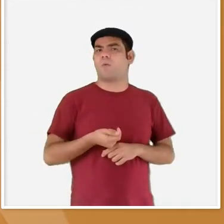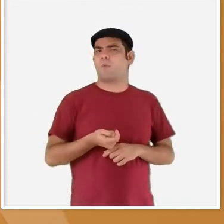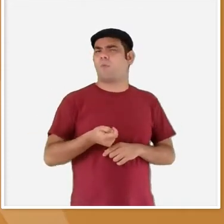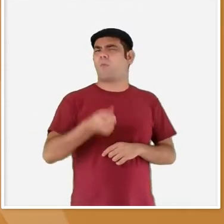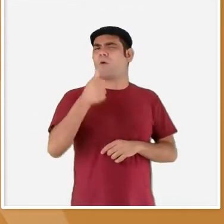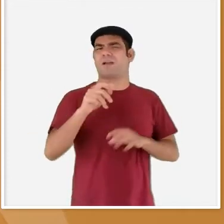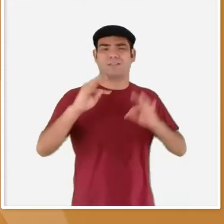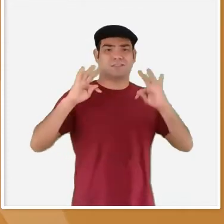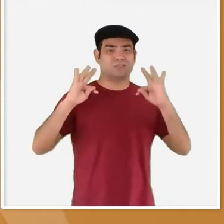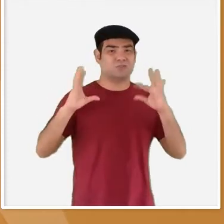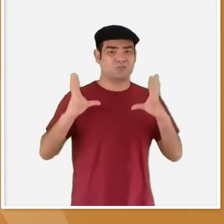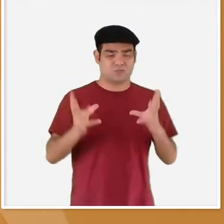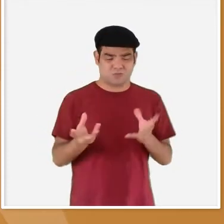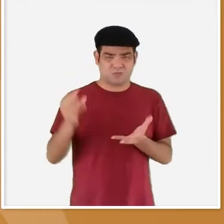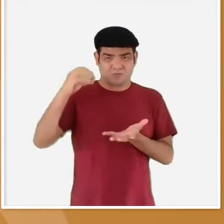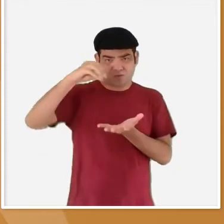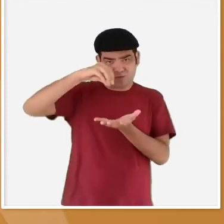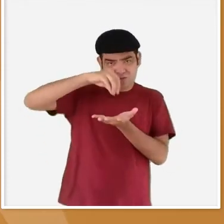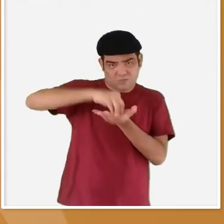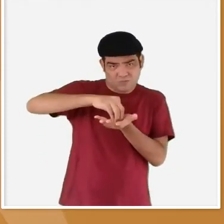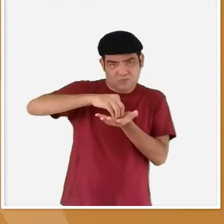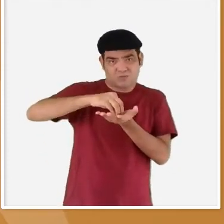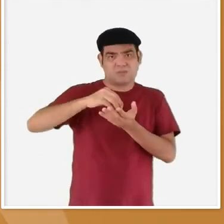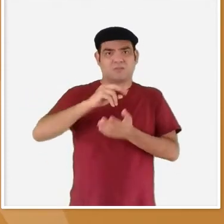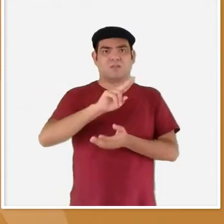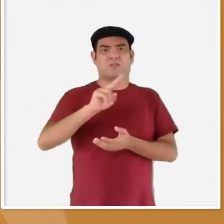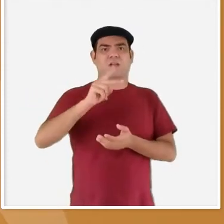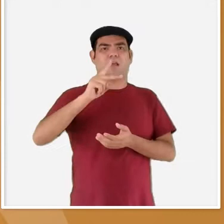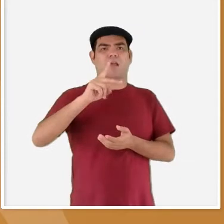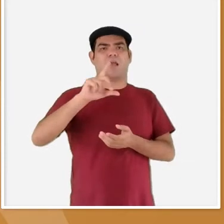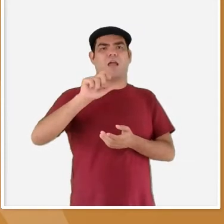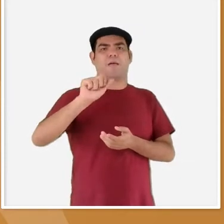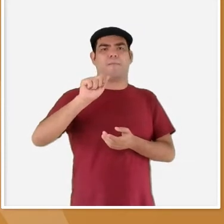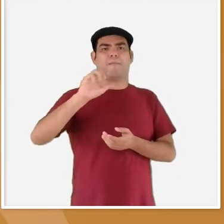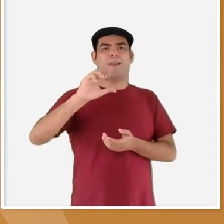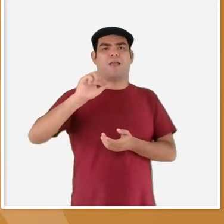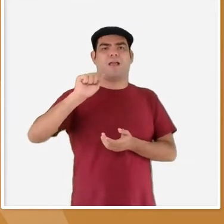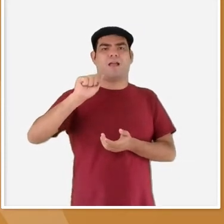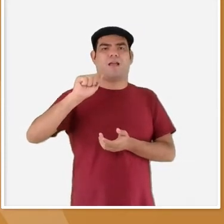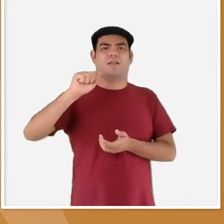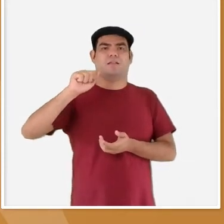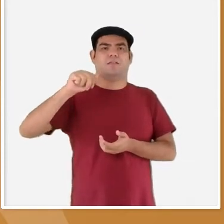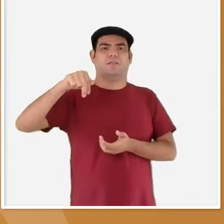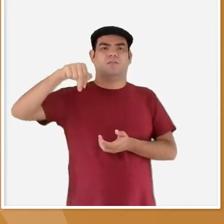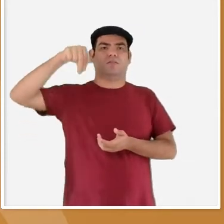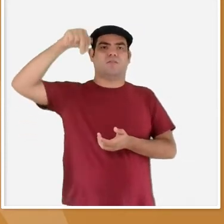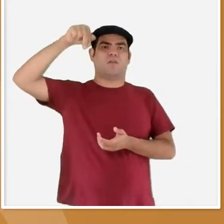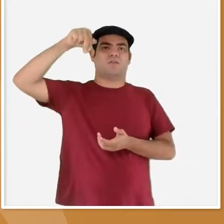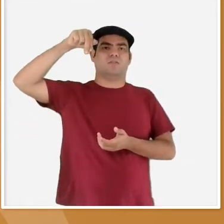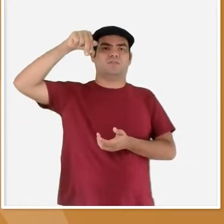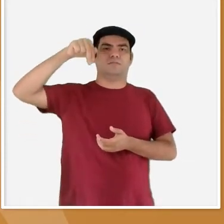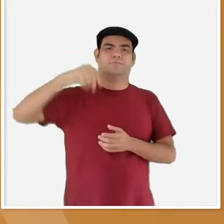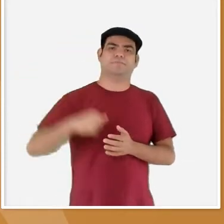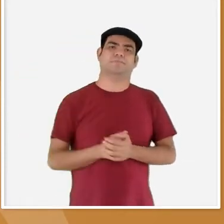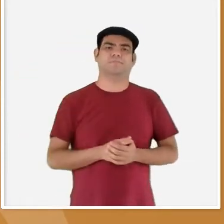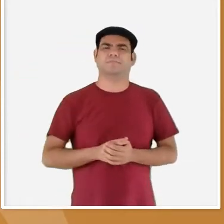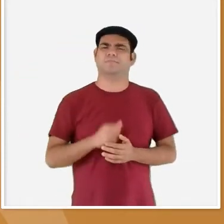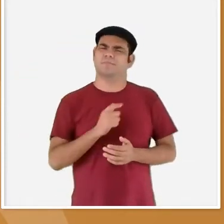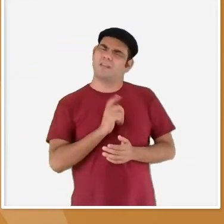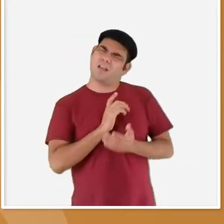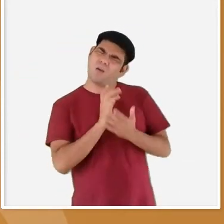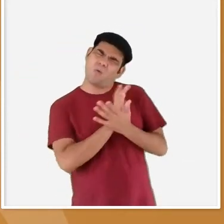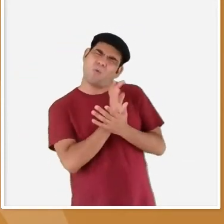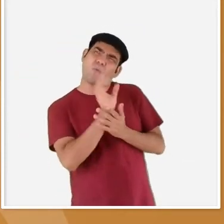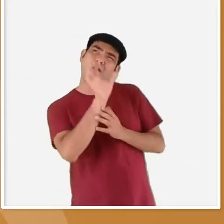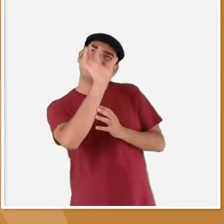localizado na placa norte, tá? Norte-americana. com pequenas partes de